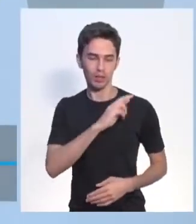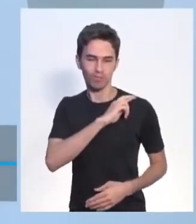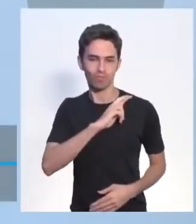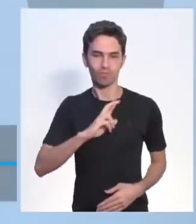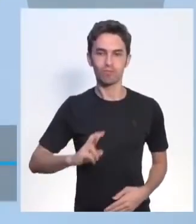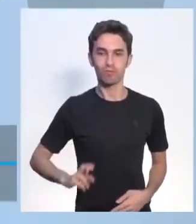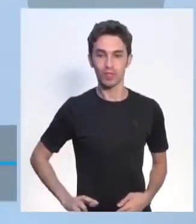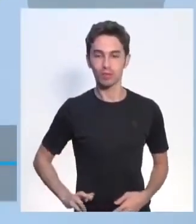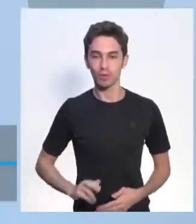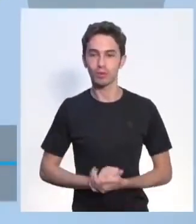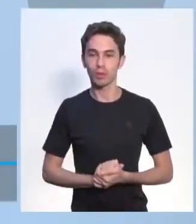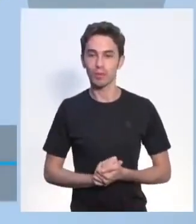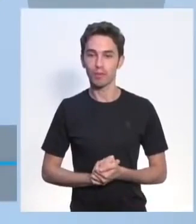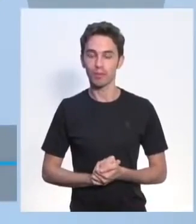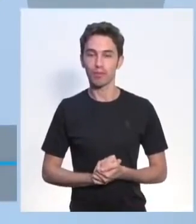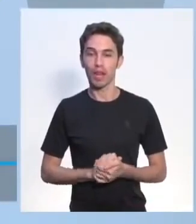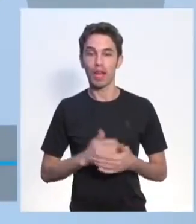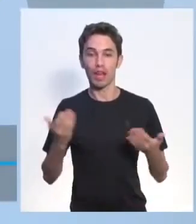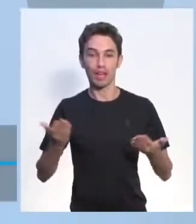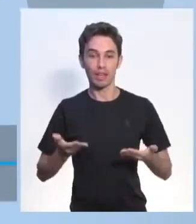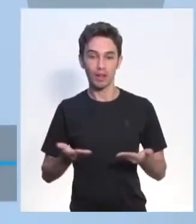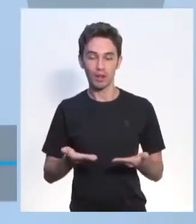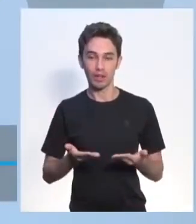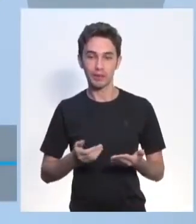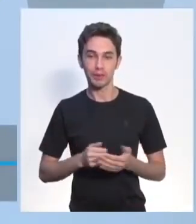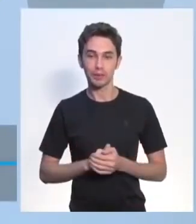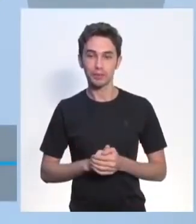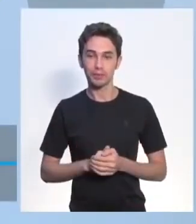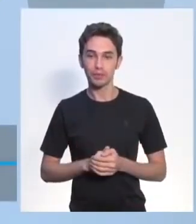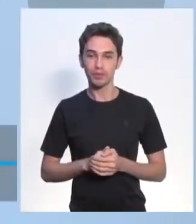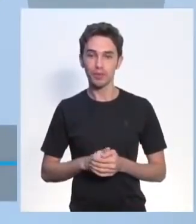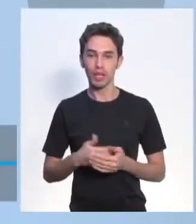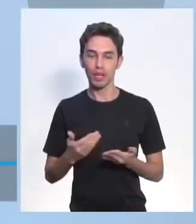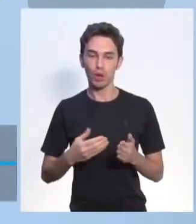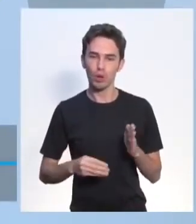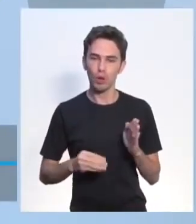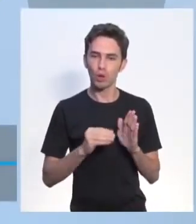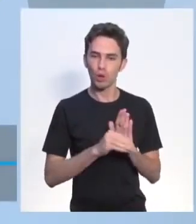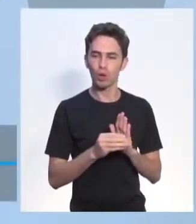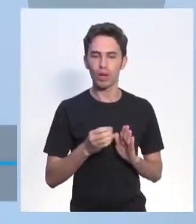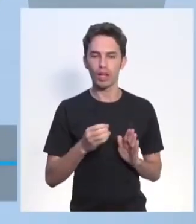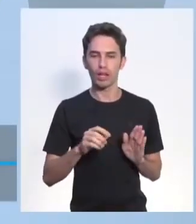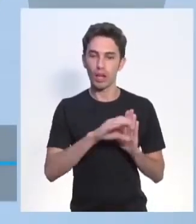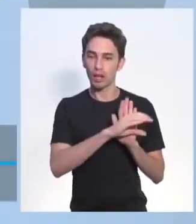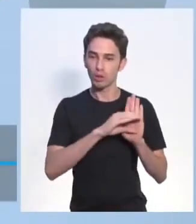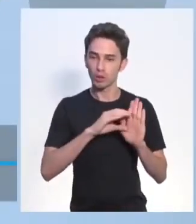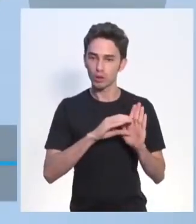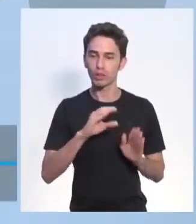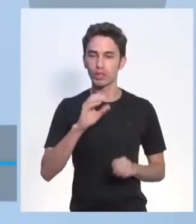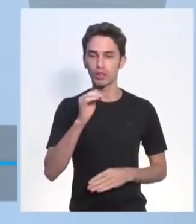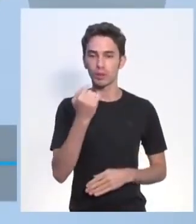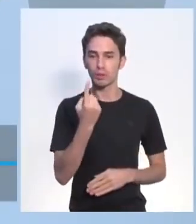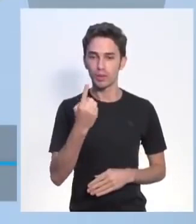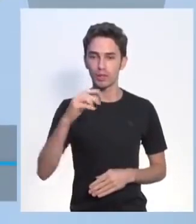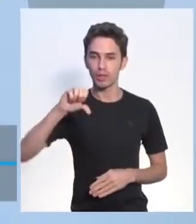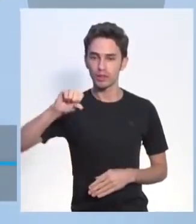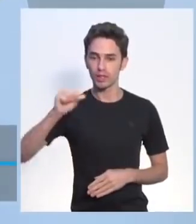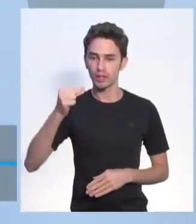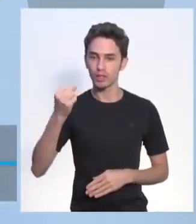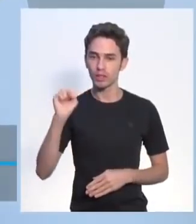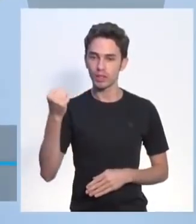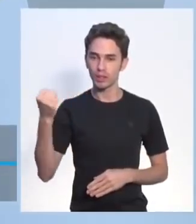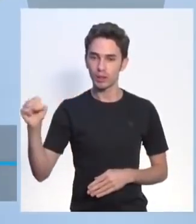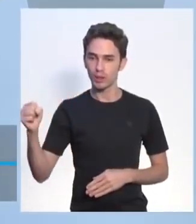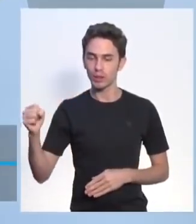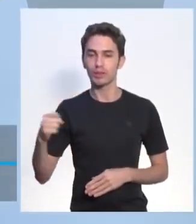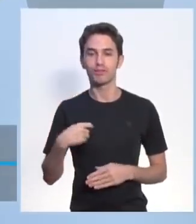alguns aspectos que foram inseridos na Constituição Brasileira de 1988, inclusive aí